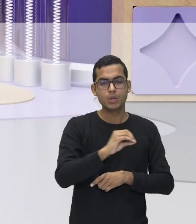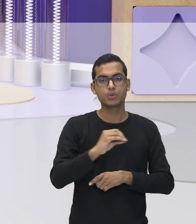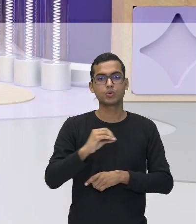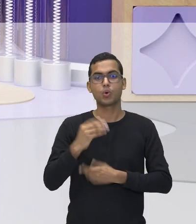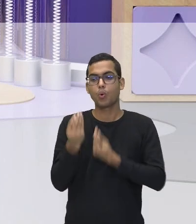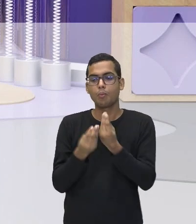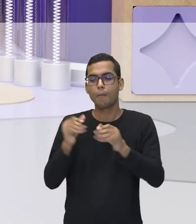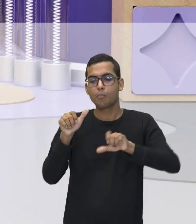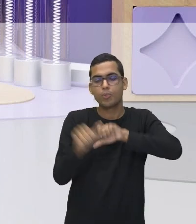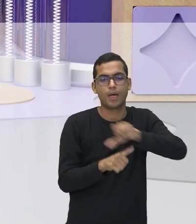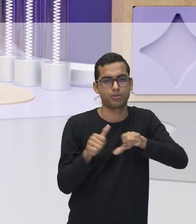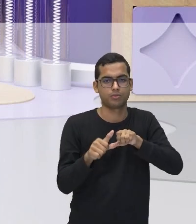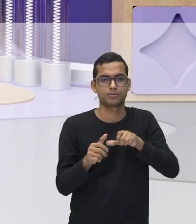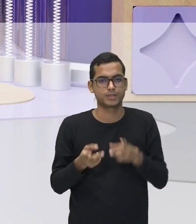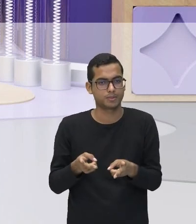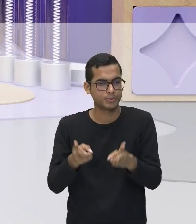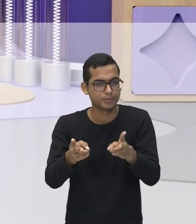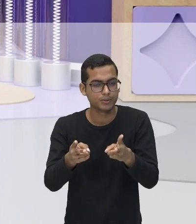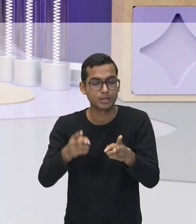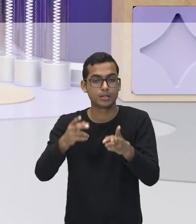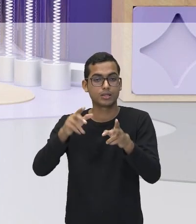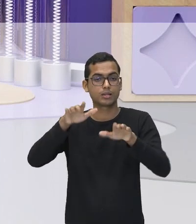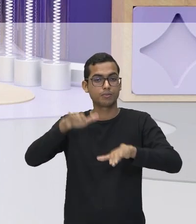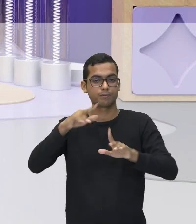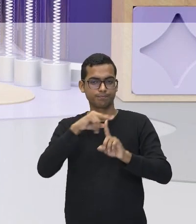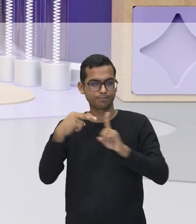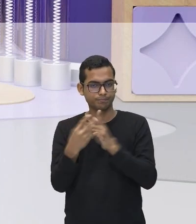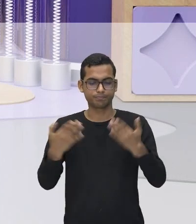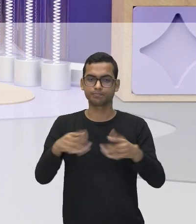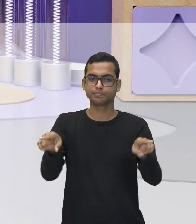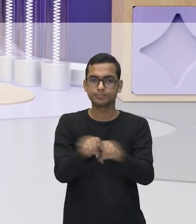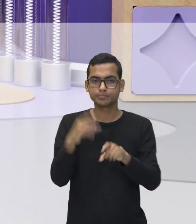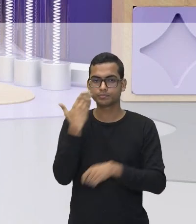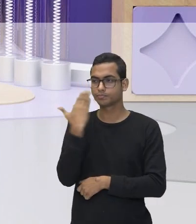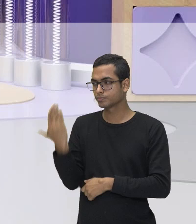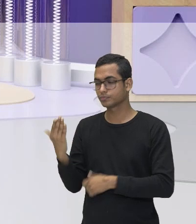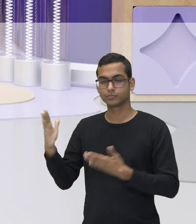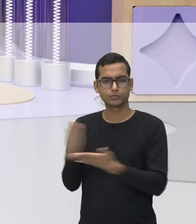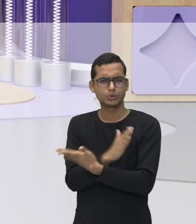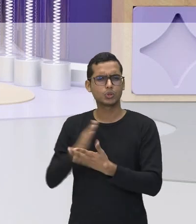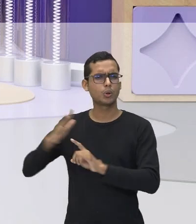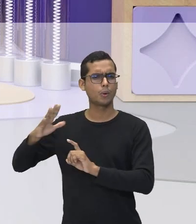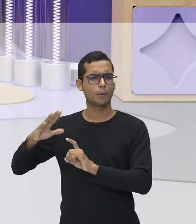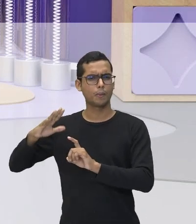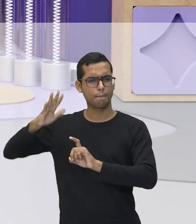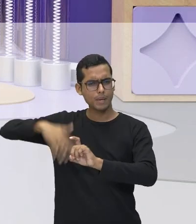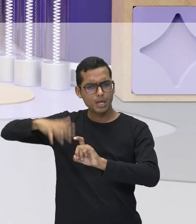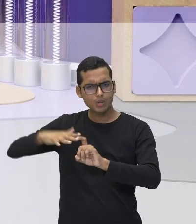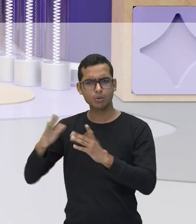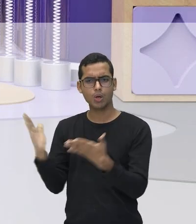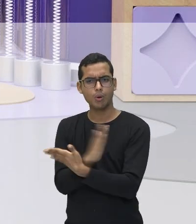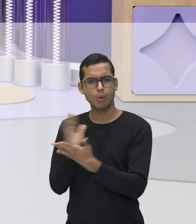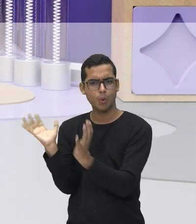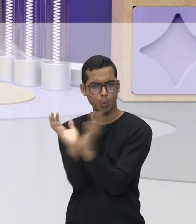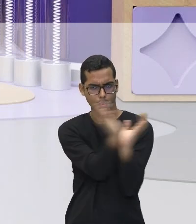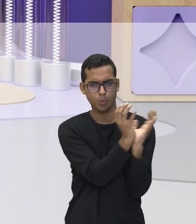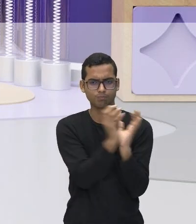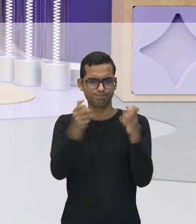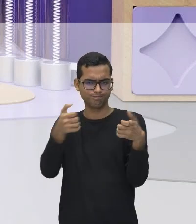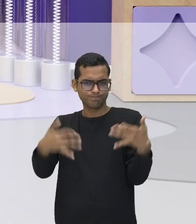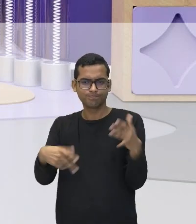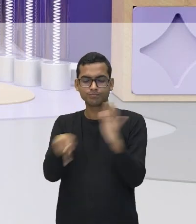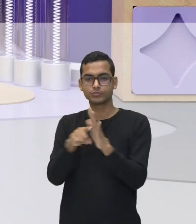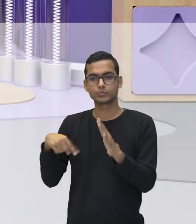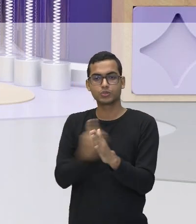são tão variados, então nós costumamos dividir os mitos em alguns grupos para que nós possamos estudá-los